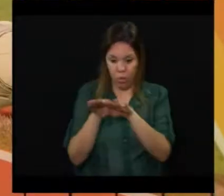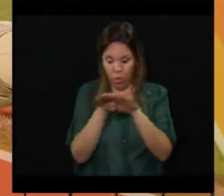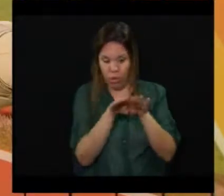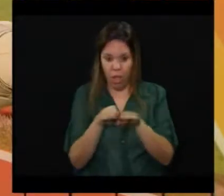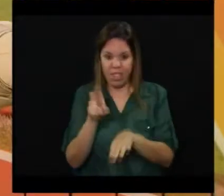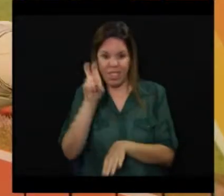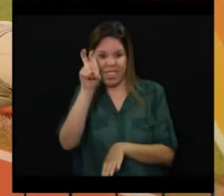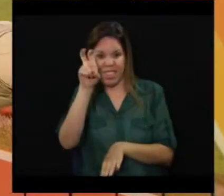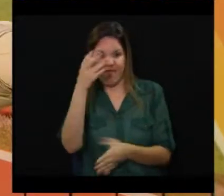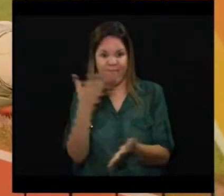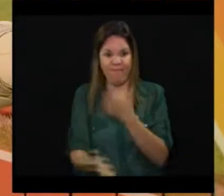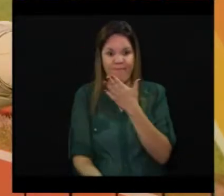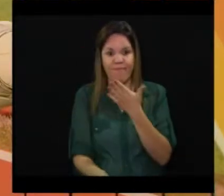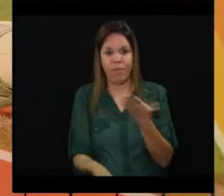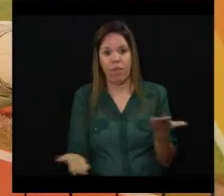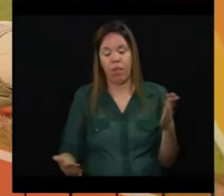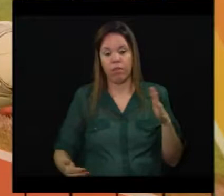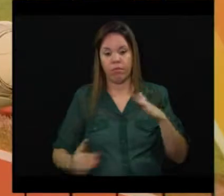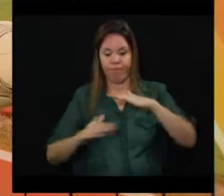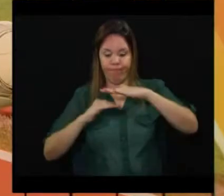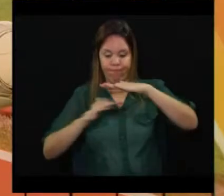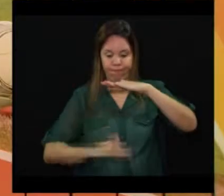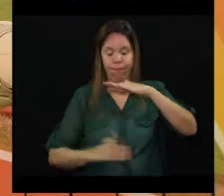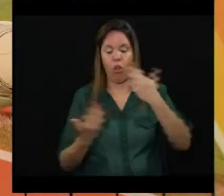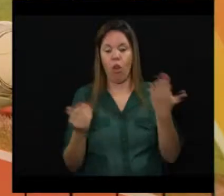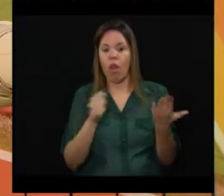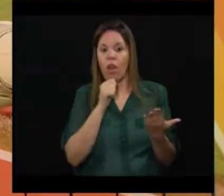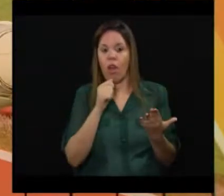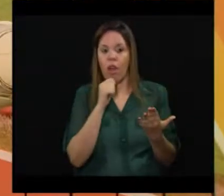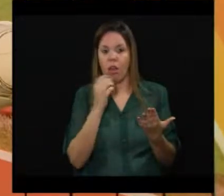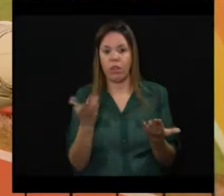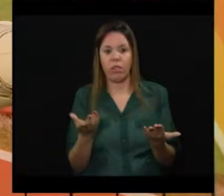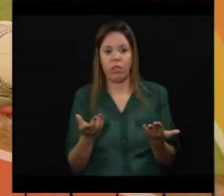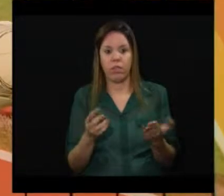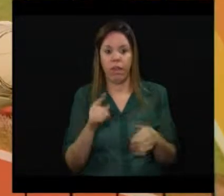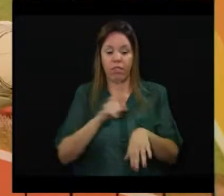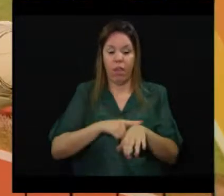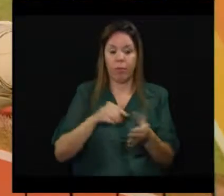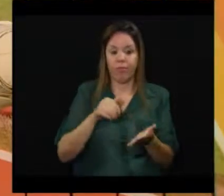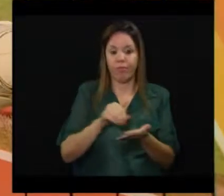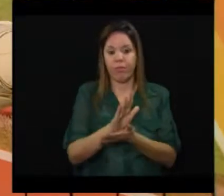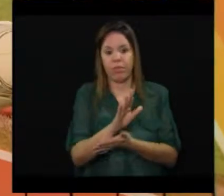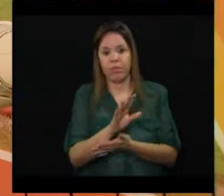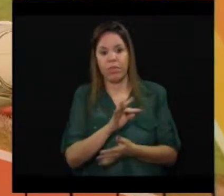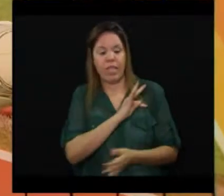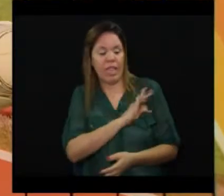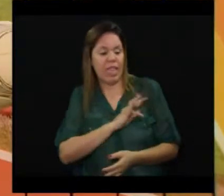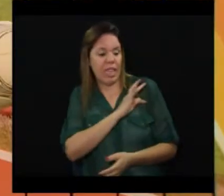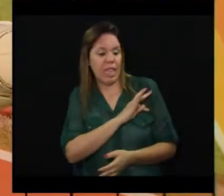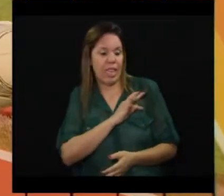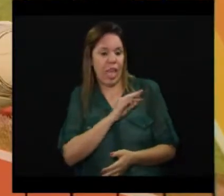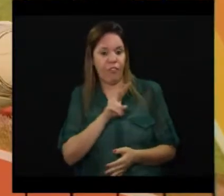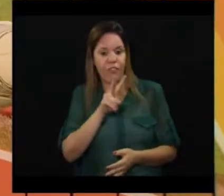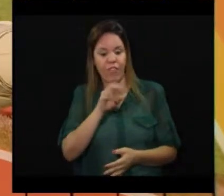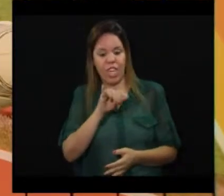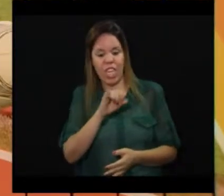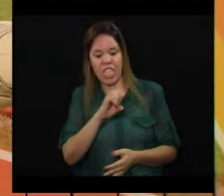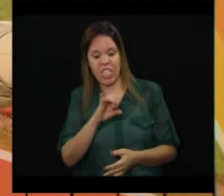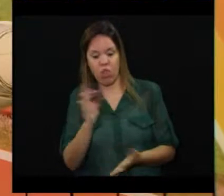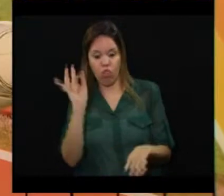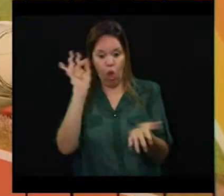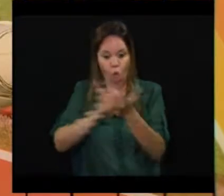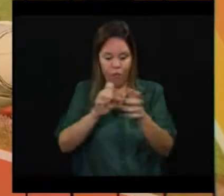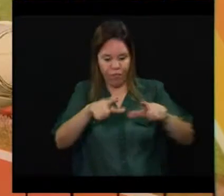derrotas. É o penúltimo colocado e é questão de tempo para a demissão do técnico Vinícius Eutrópio de forma